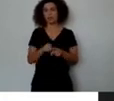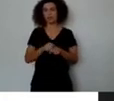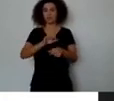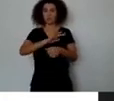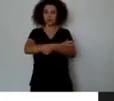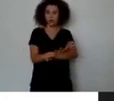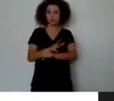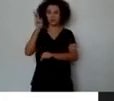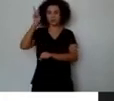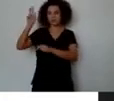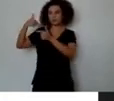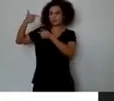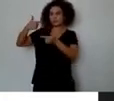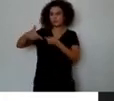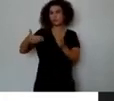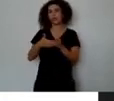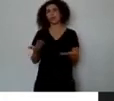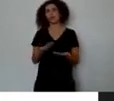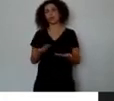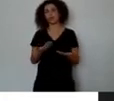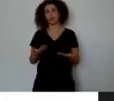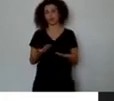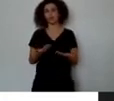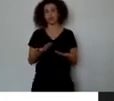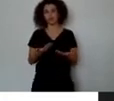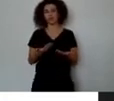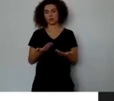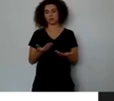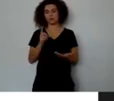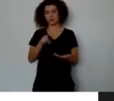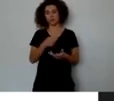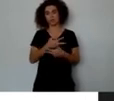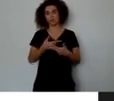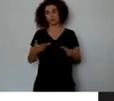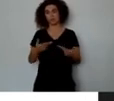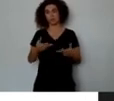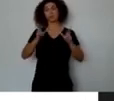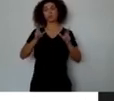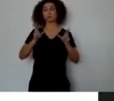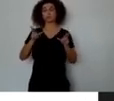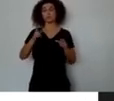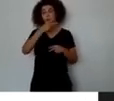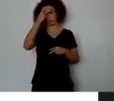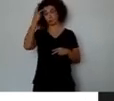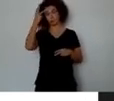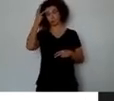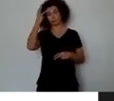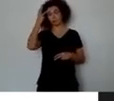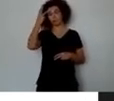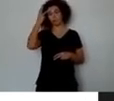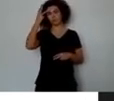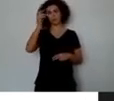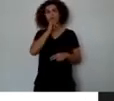vive, né, que é a questão da inserção, que eu acho que é uma responsabilidade das pessoas que estão com os altos